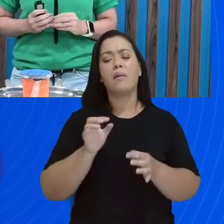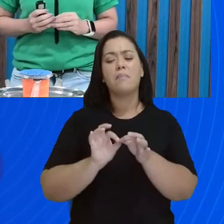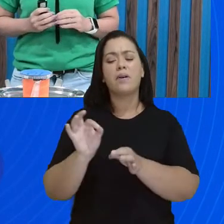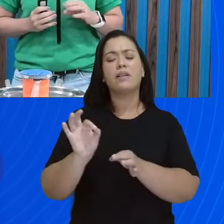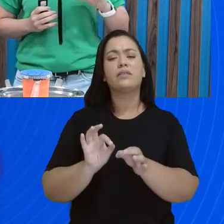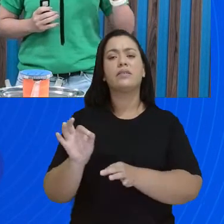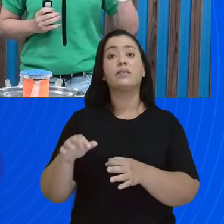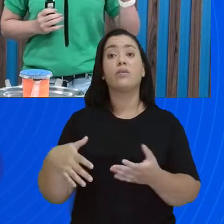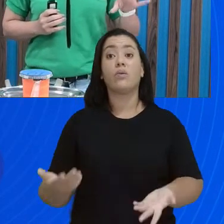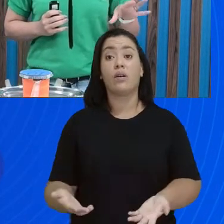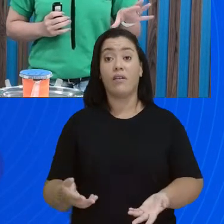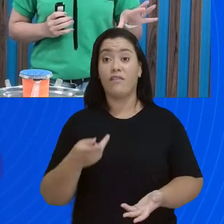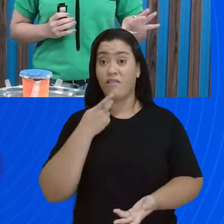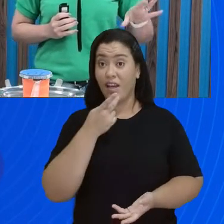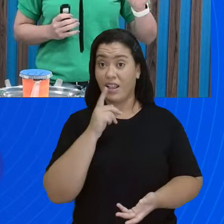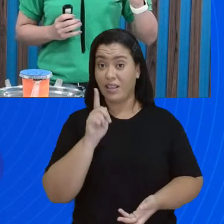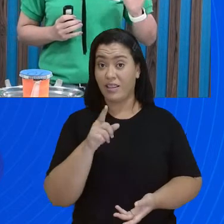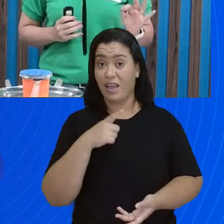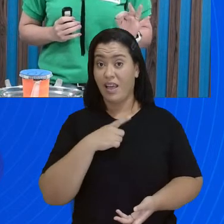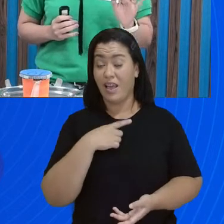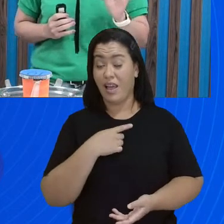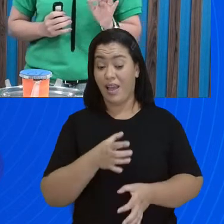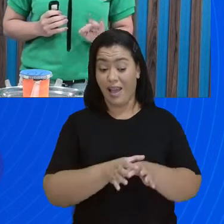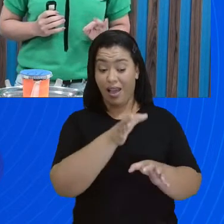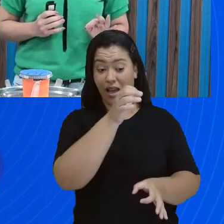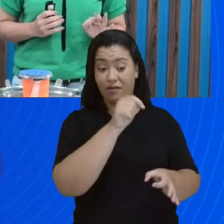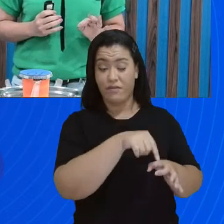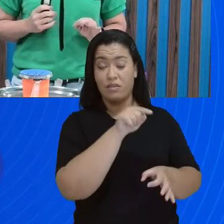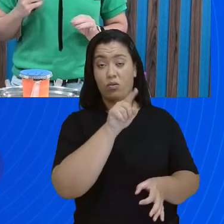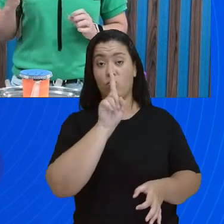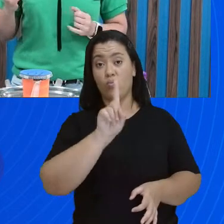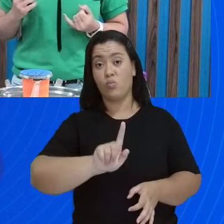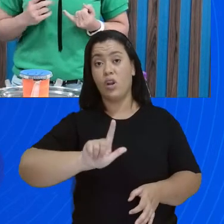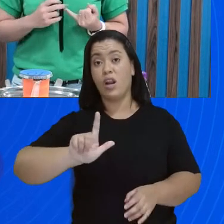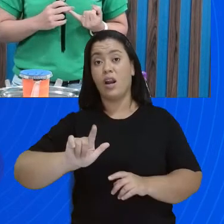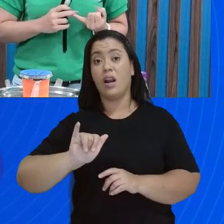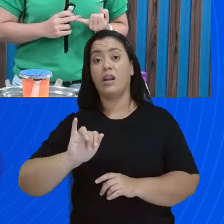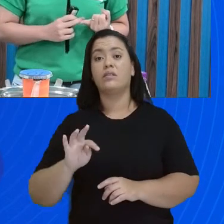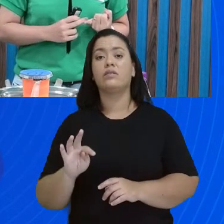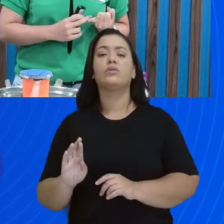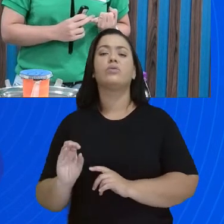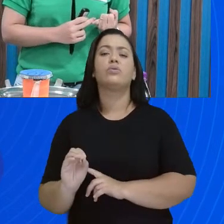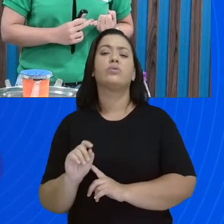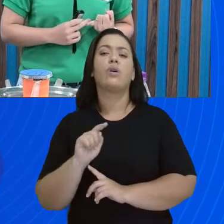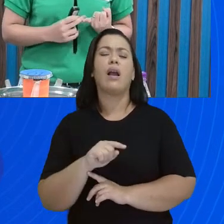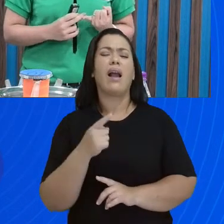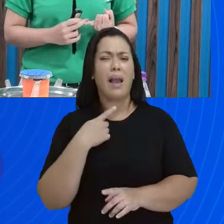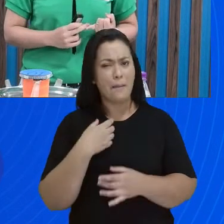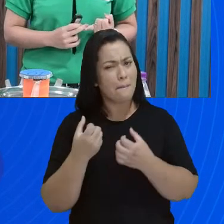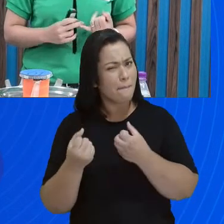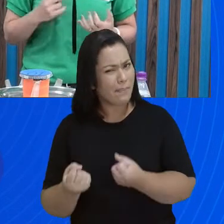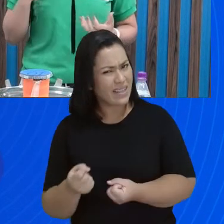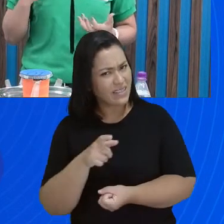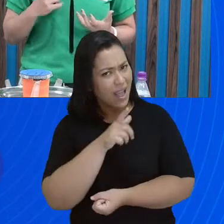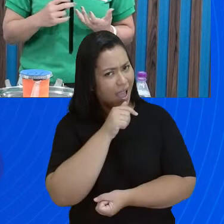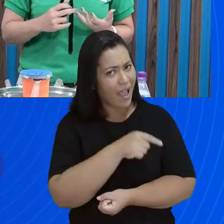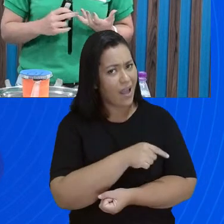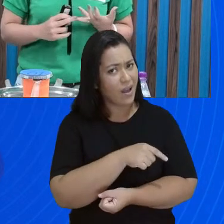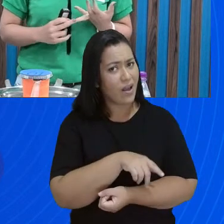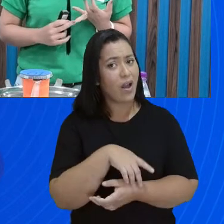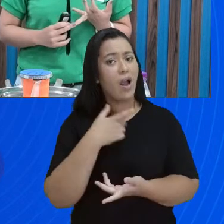medida? Se ela está dizendo que essa garrafa tem 1 litro de água, ela está medindo a massa da água,